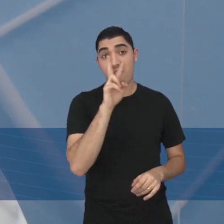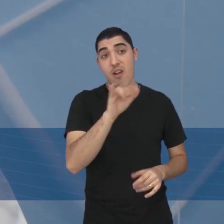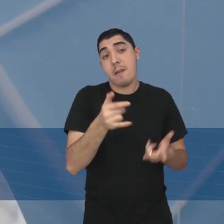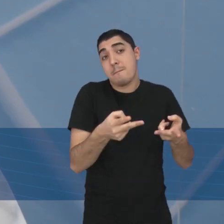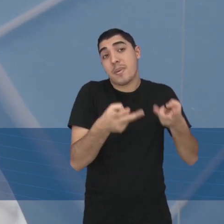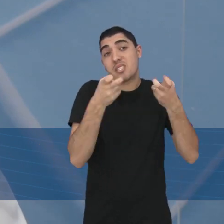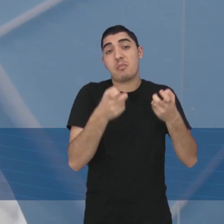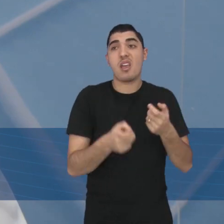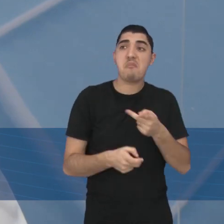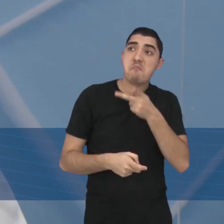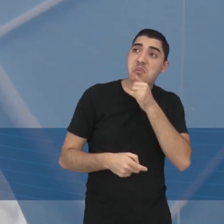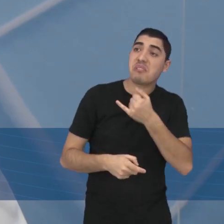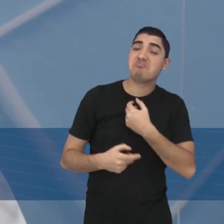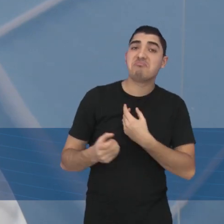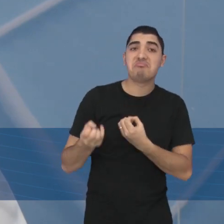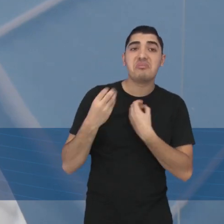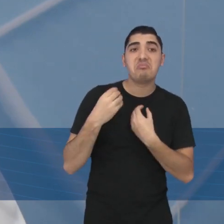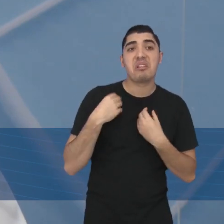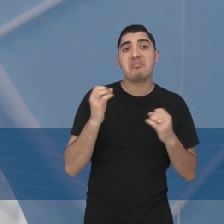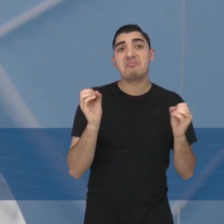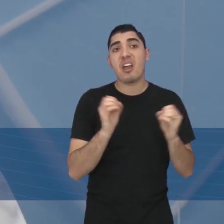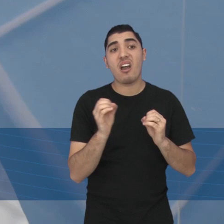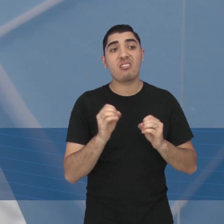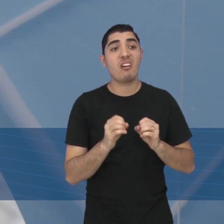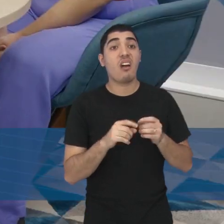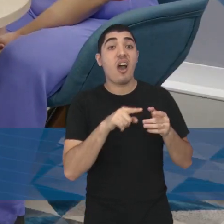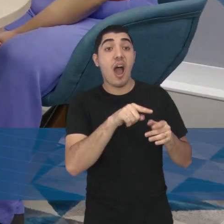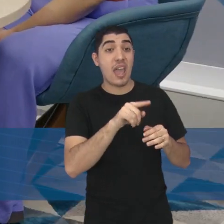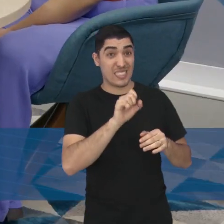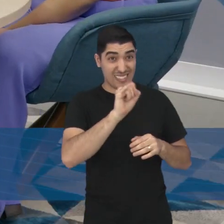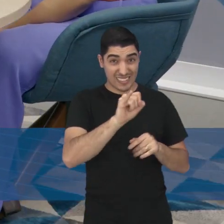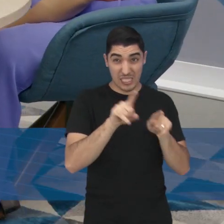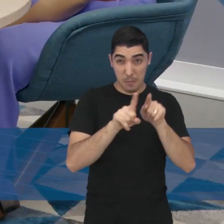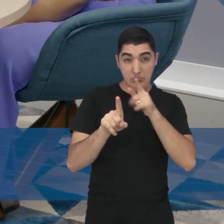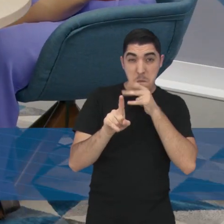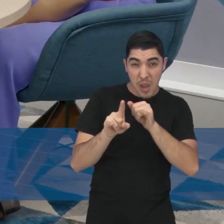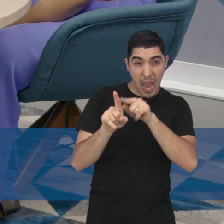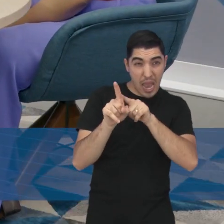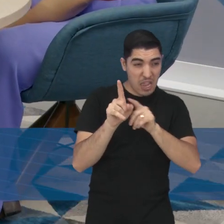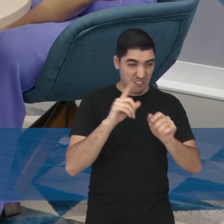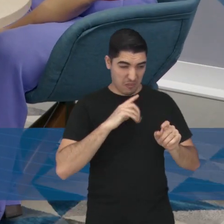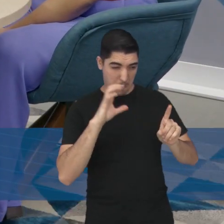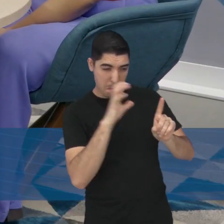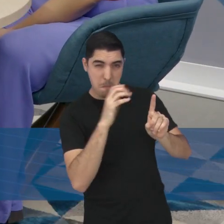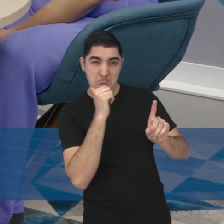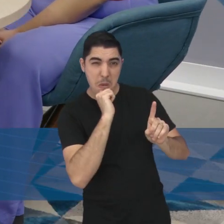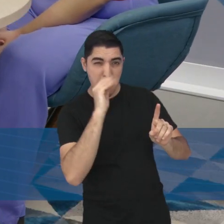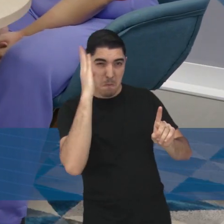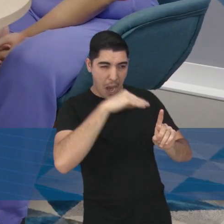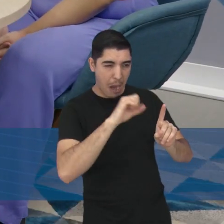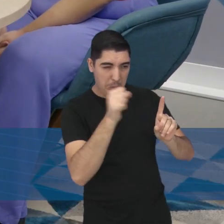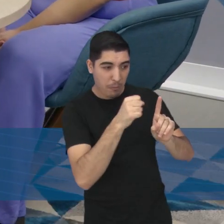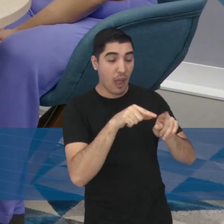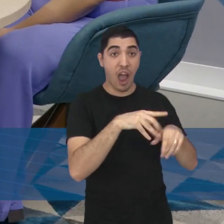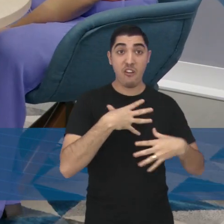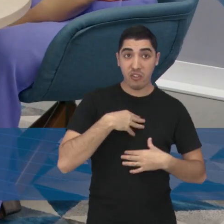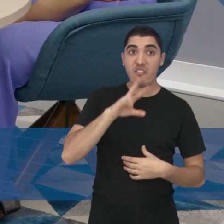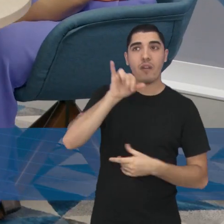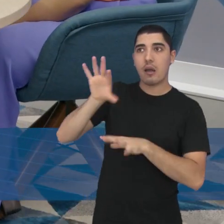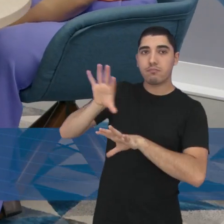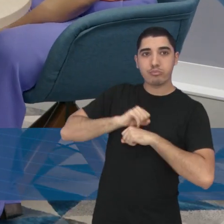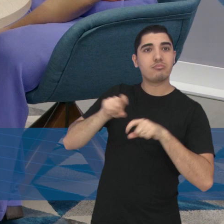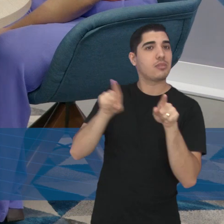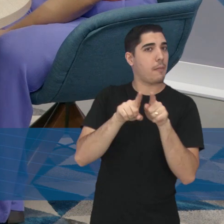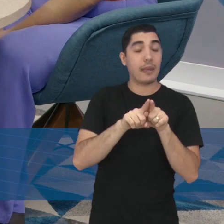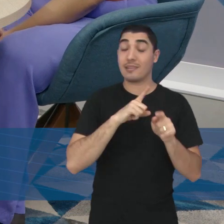Então acaba repetindo, porque ele vai fazer e reproduz o que ele aprendeu. Sim, e aí as consequências, né, você como psicóloga